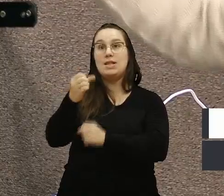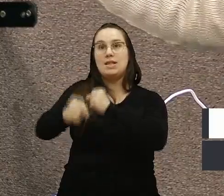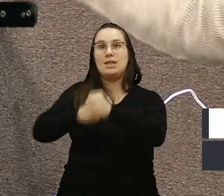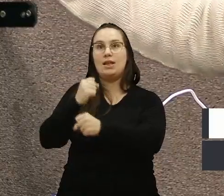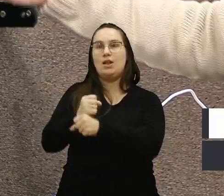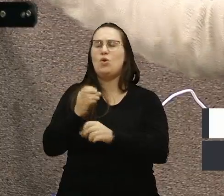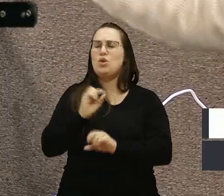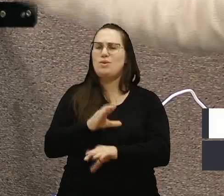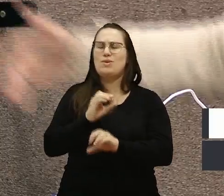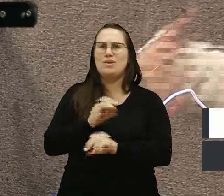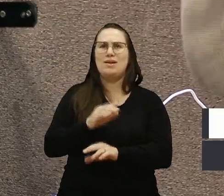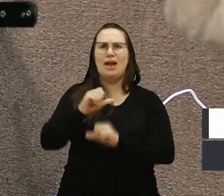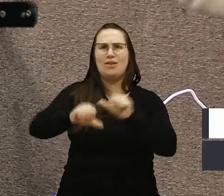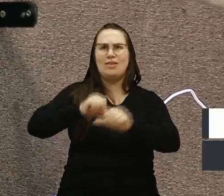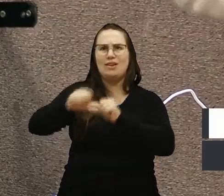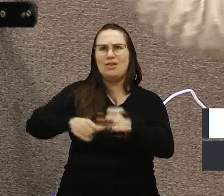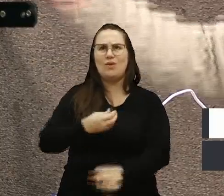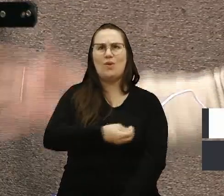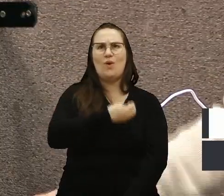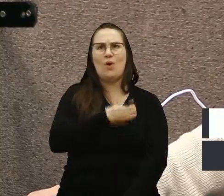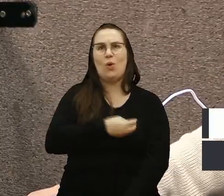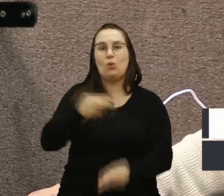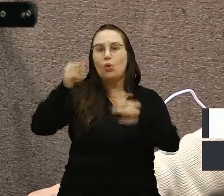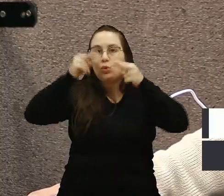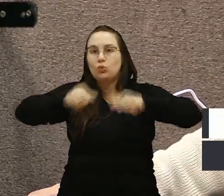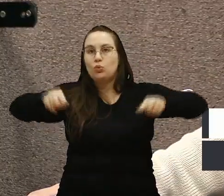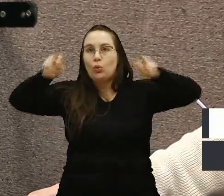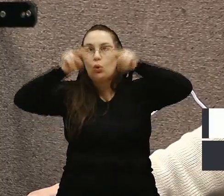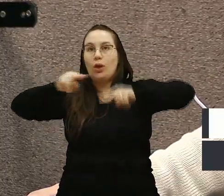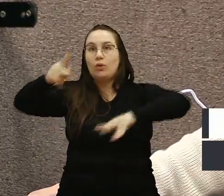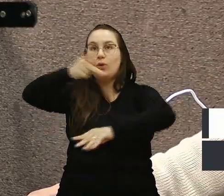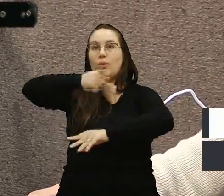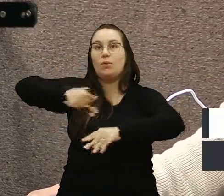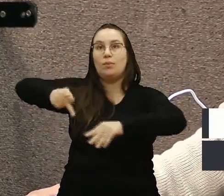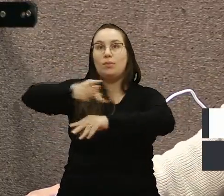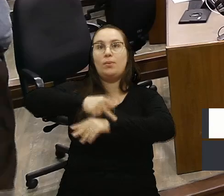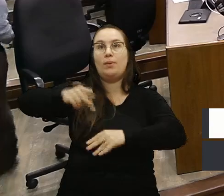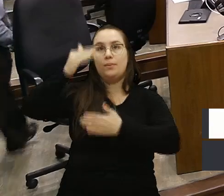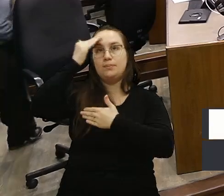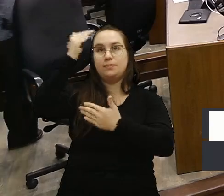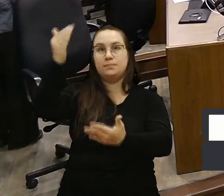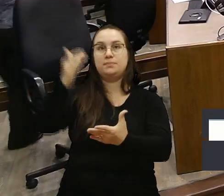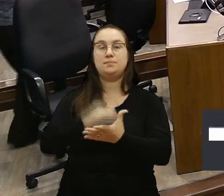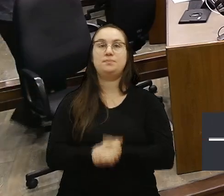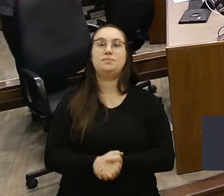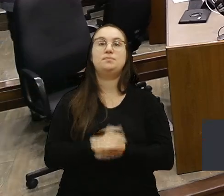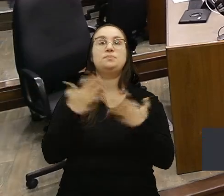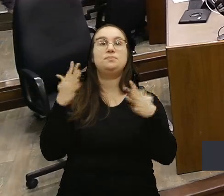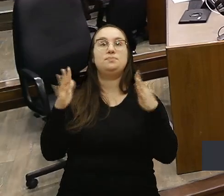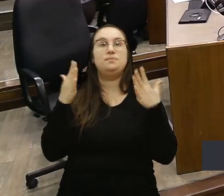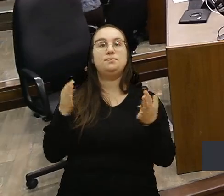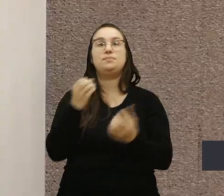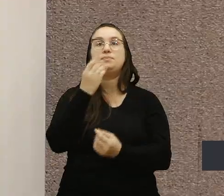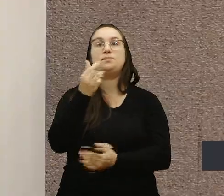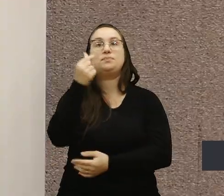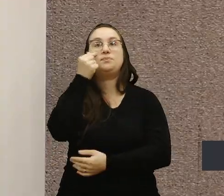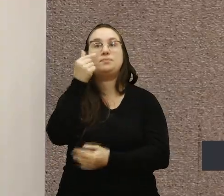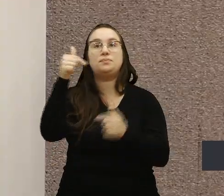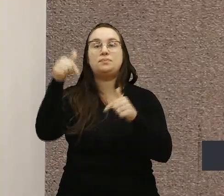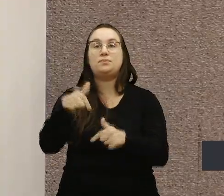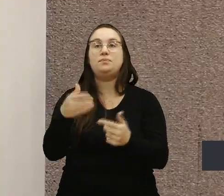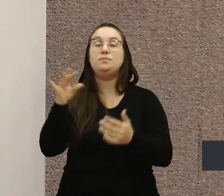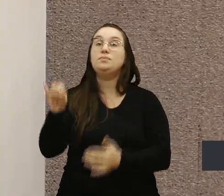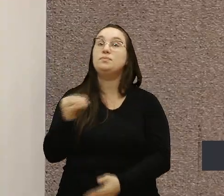e transformado mesmo as nossas vidas e o nosso olhar sobre o nosso país. Obrigada. Muito bem, obrigado, parabéns, que bom tê-lo conosco aqui nessa